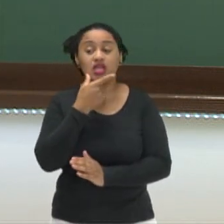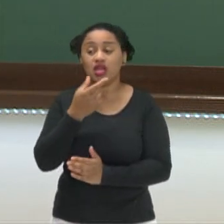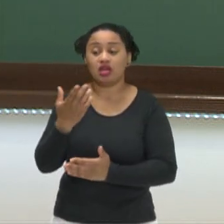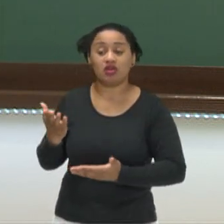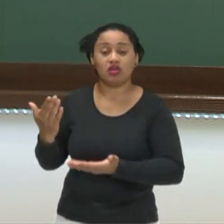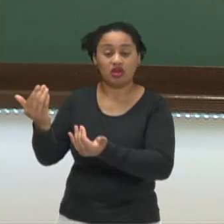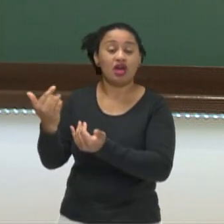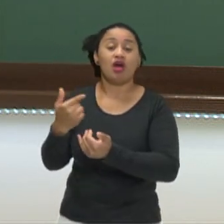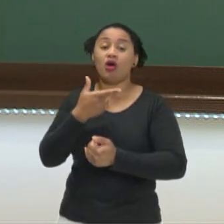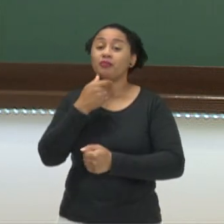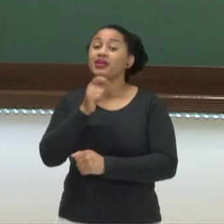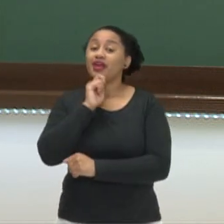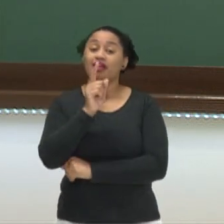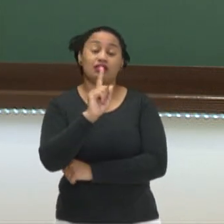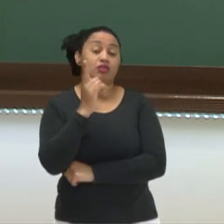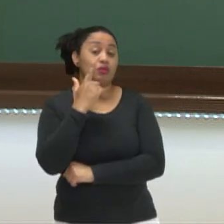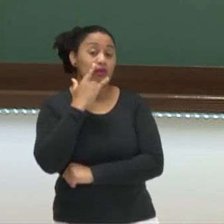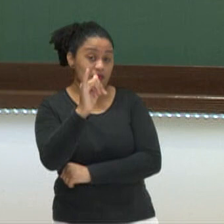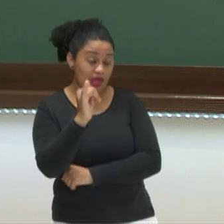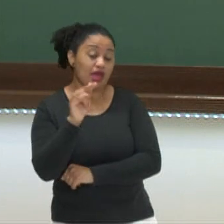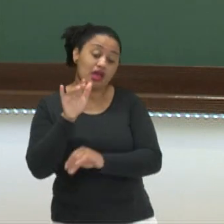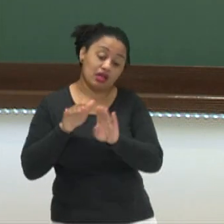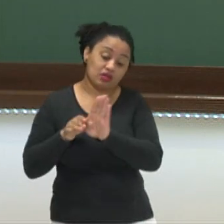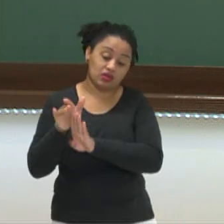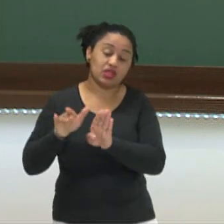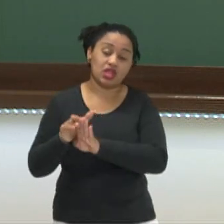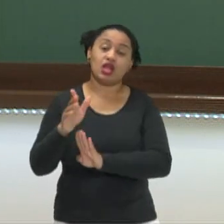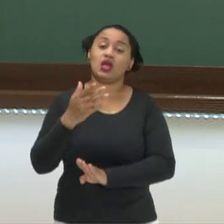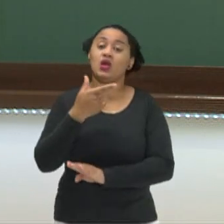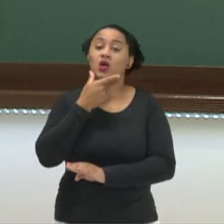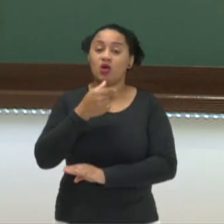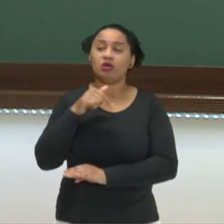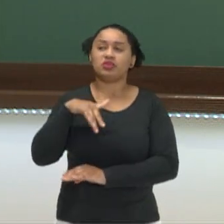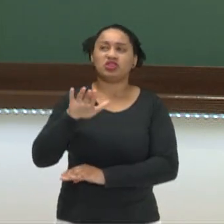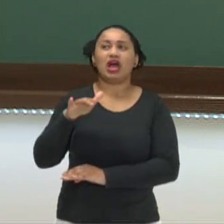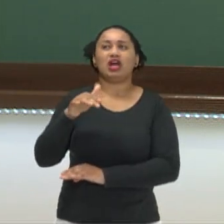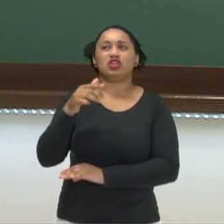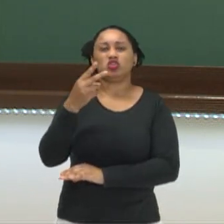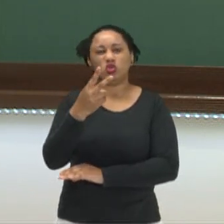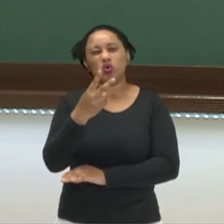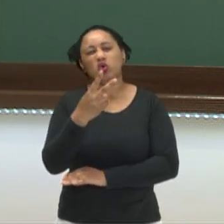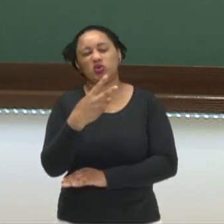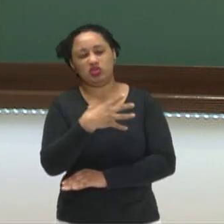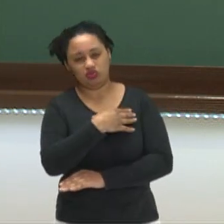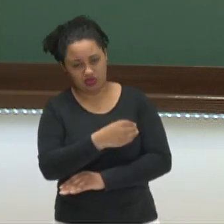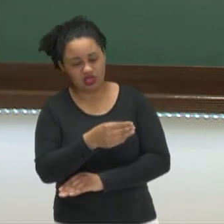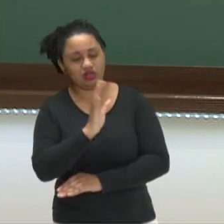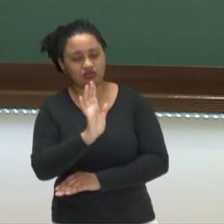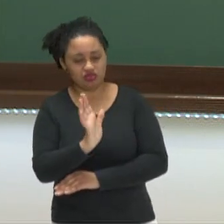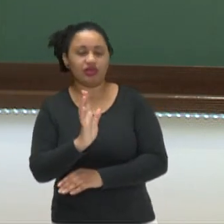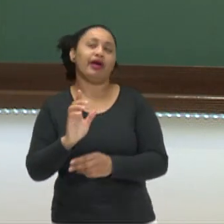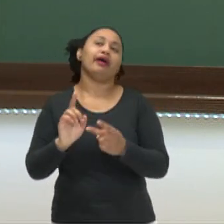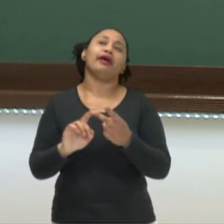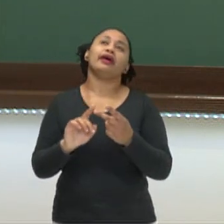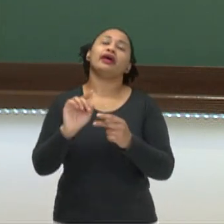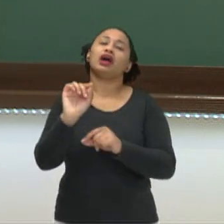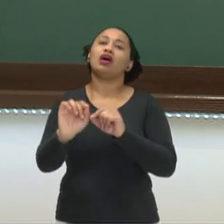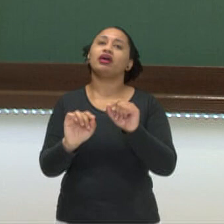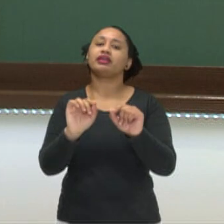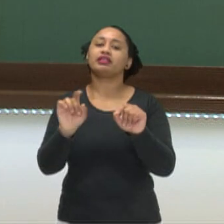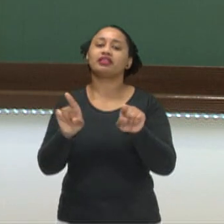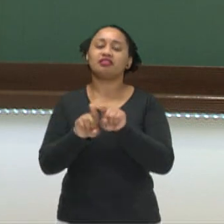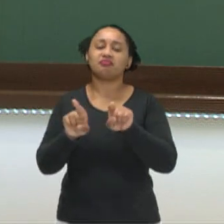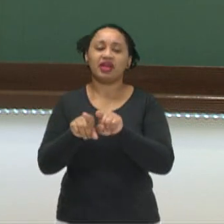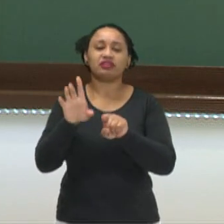que ainda não são pais. É recomendado para quem já tem mais de 2 filhos, Para quem já chegou